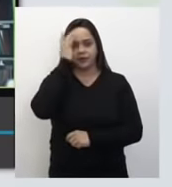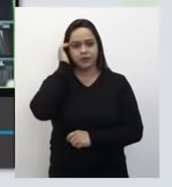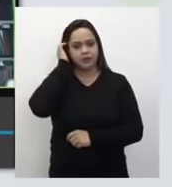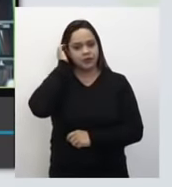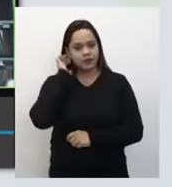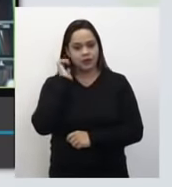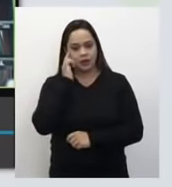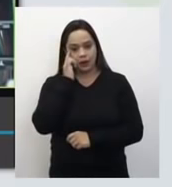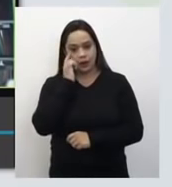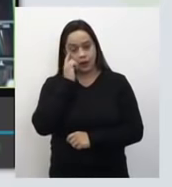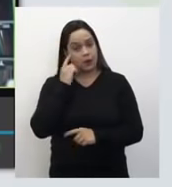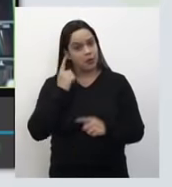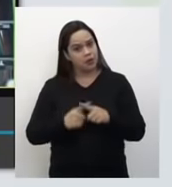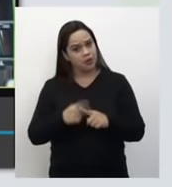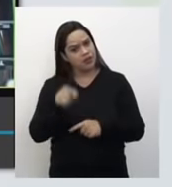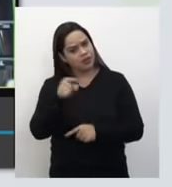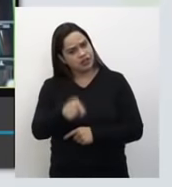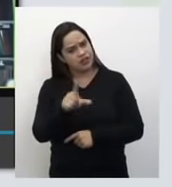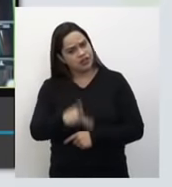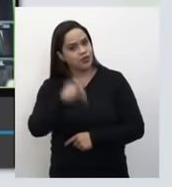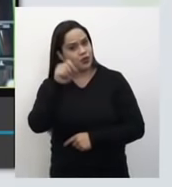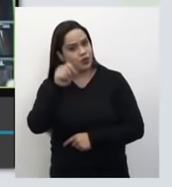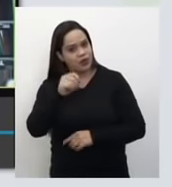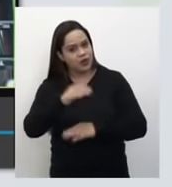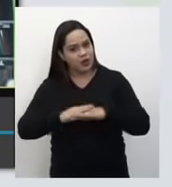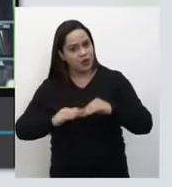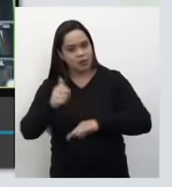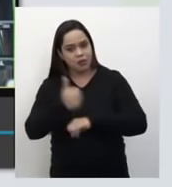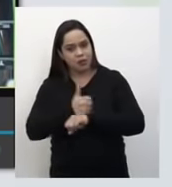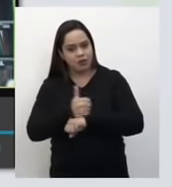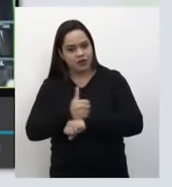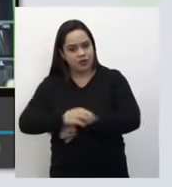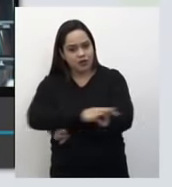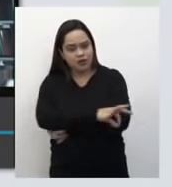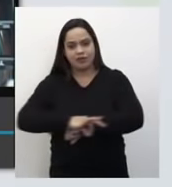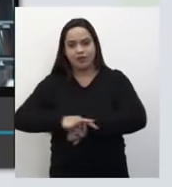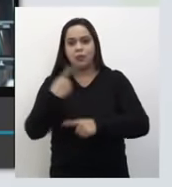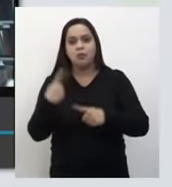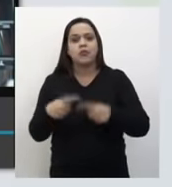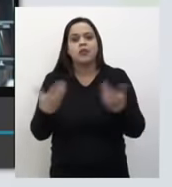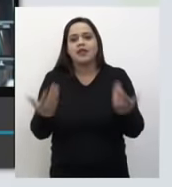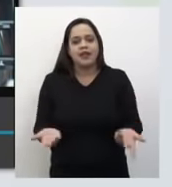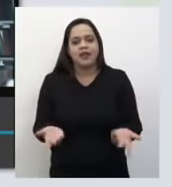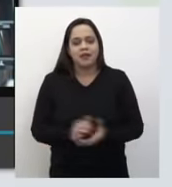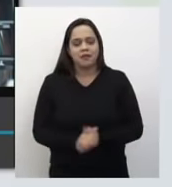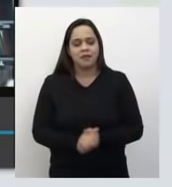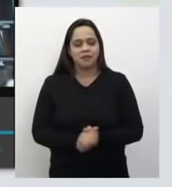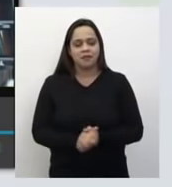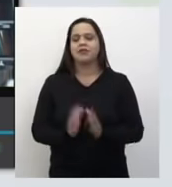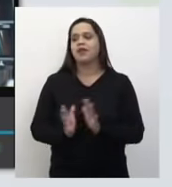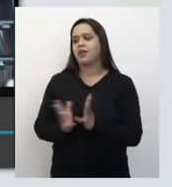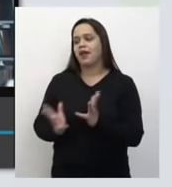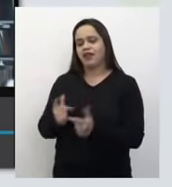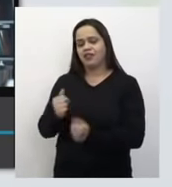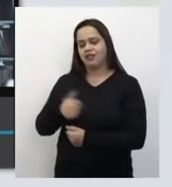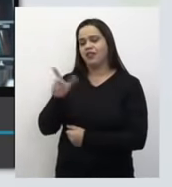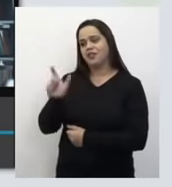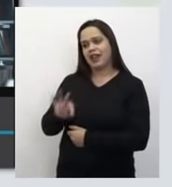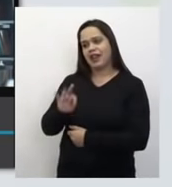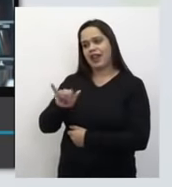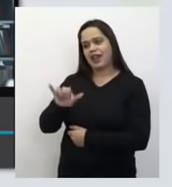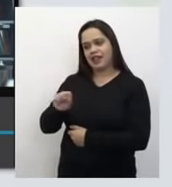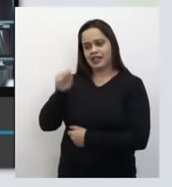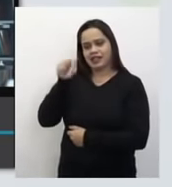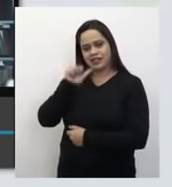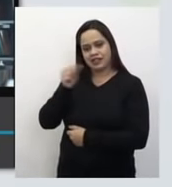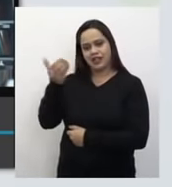afinal de contas, você escolheu a arquitetura? Maravilha. Thaís, eu que agradeço o convite,